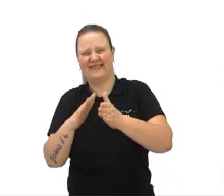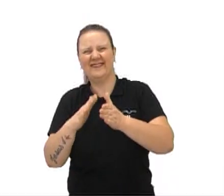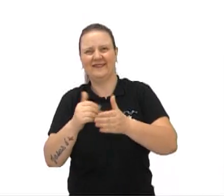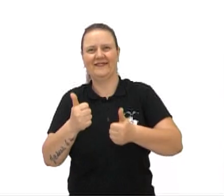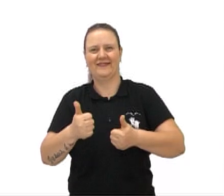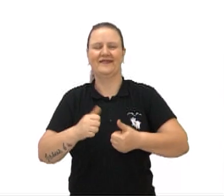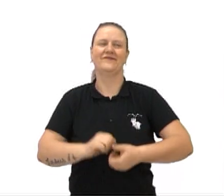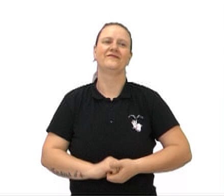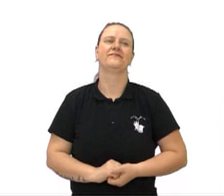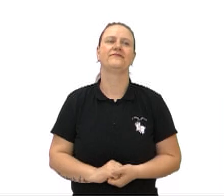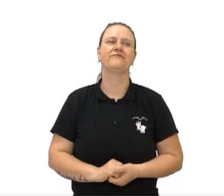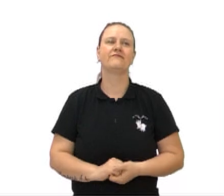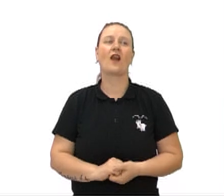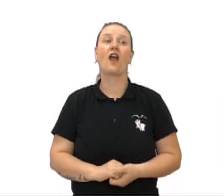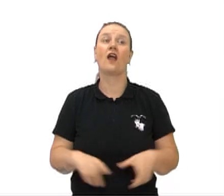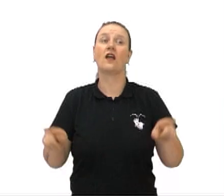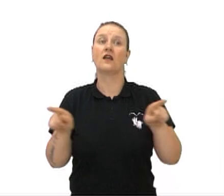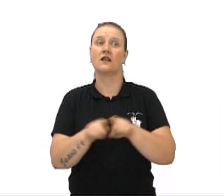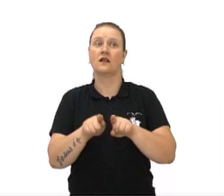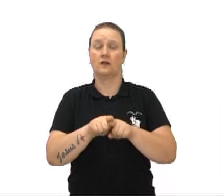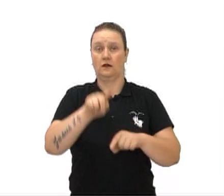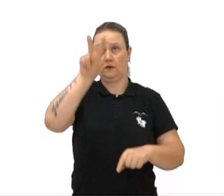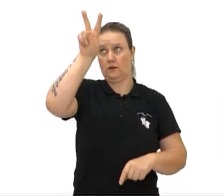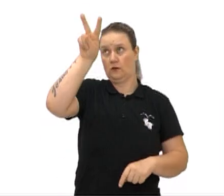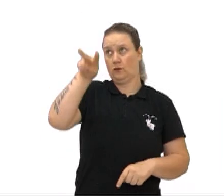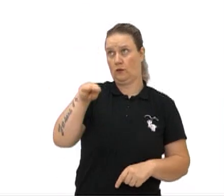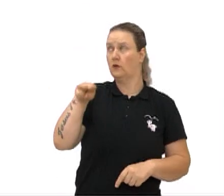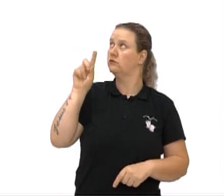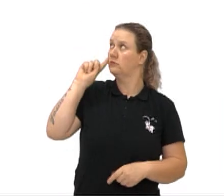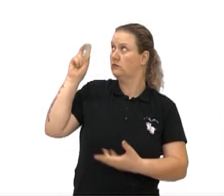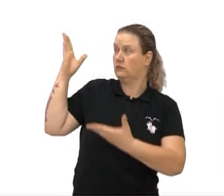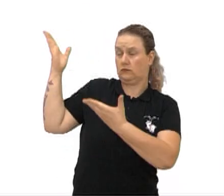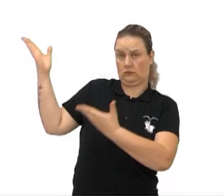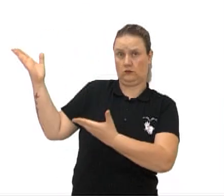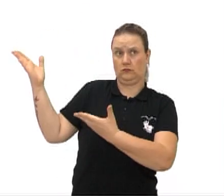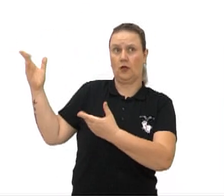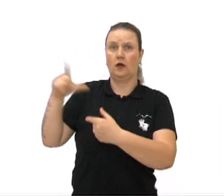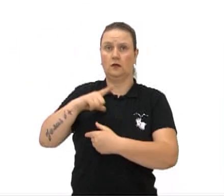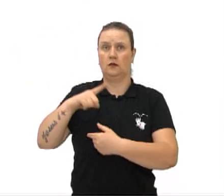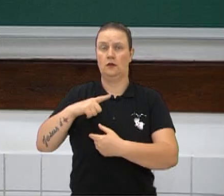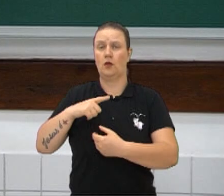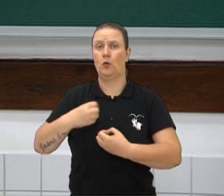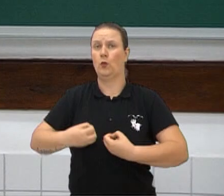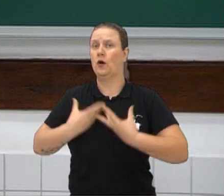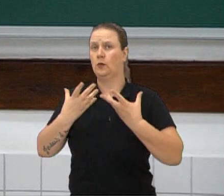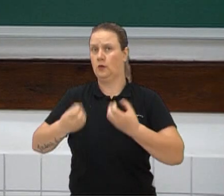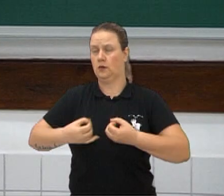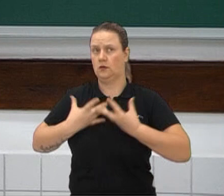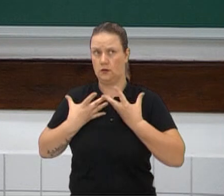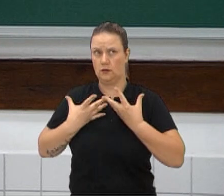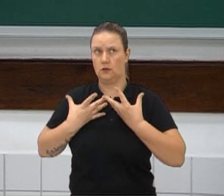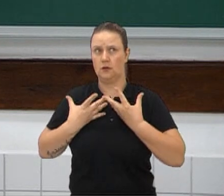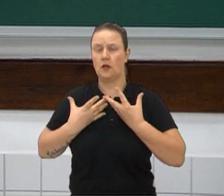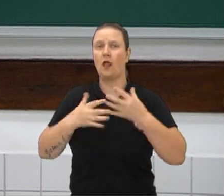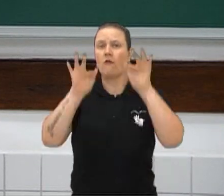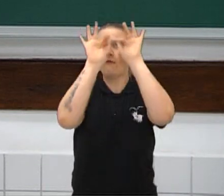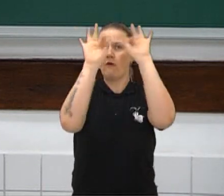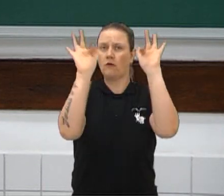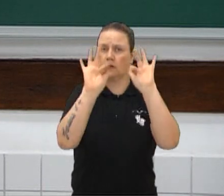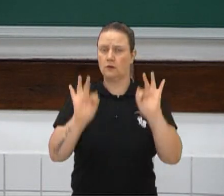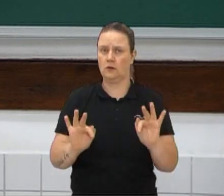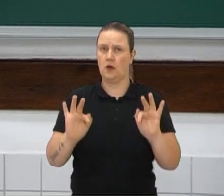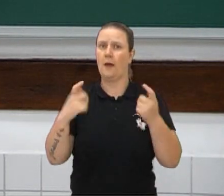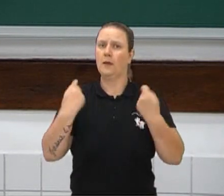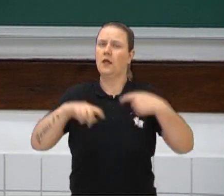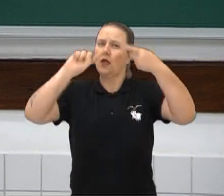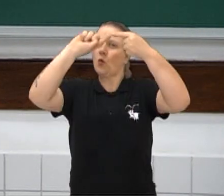Relaciona as frases em la coluna correspondiente. Então, nós temos aqui algumas expressões, né? Algumas frases e vocês vão relacionar